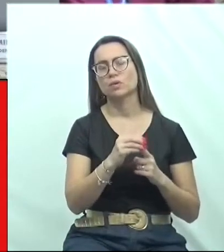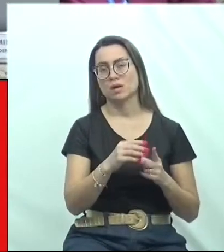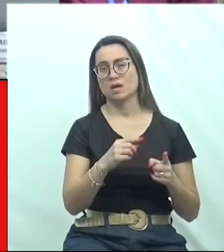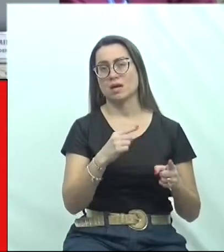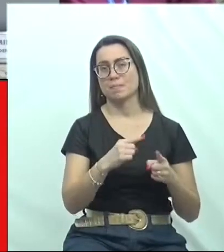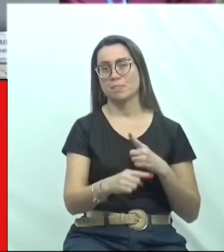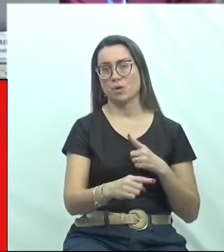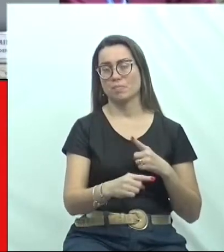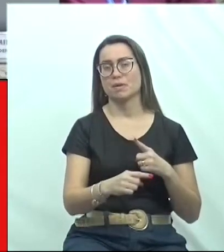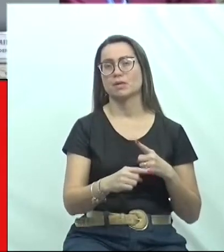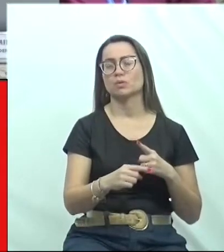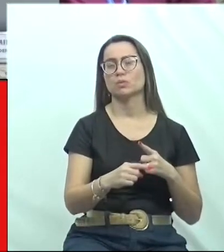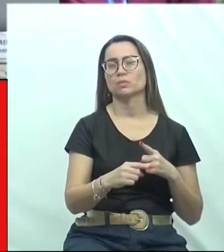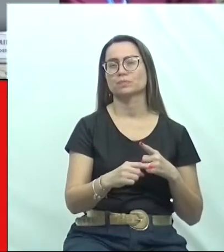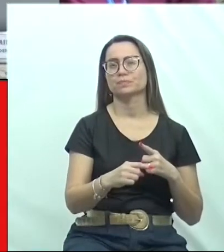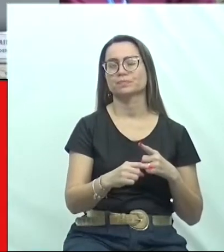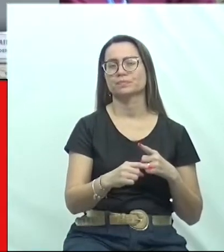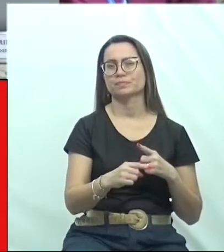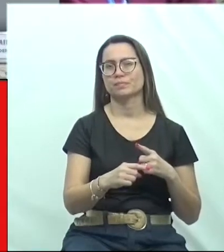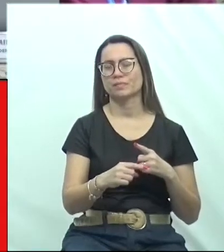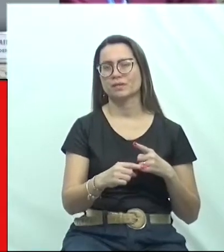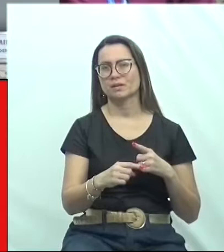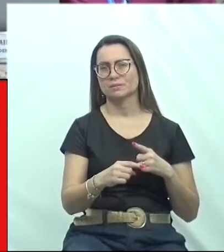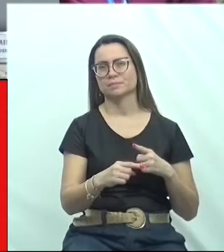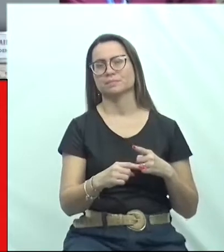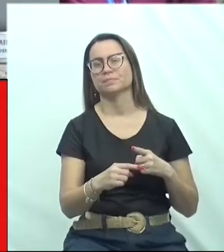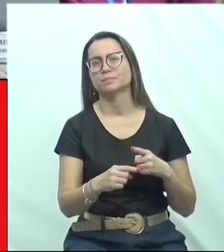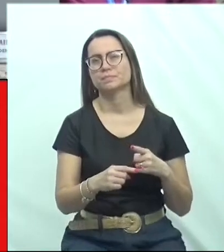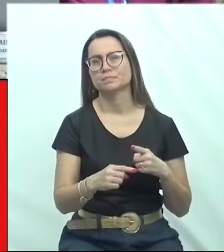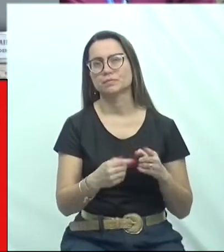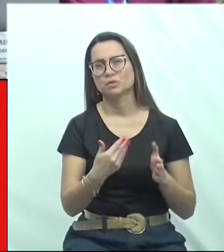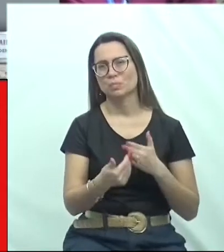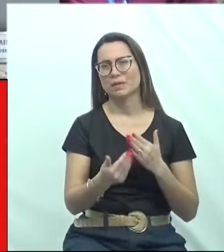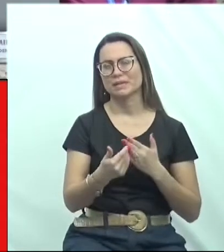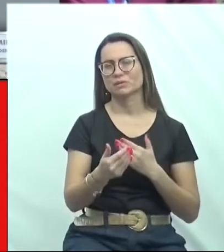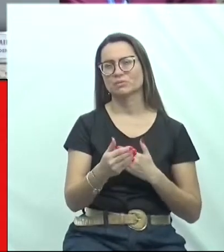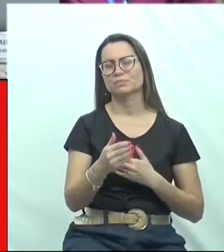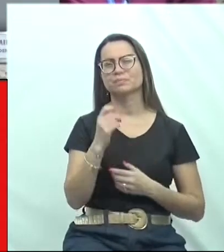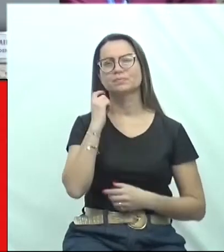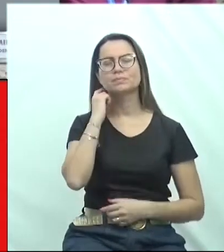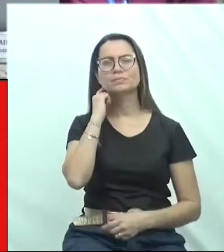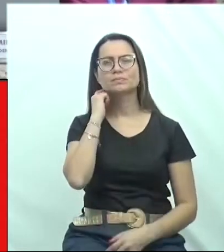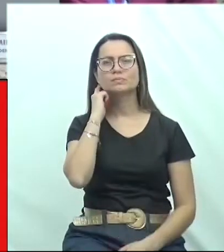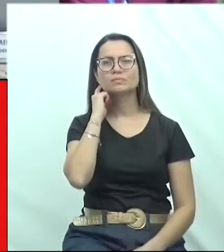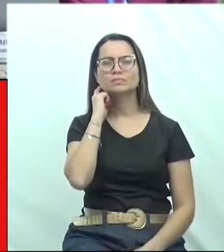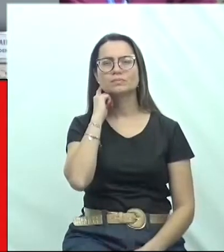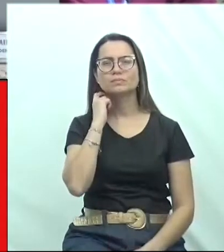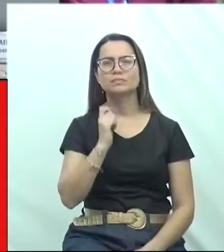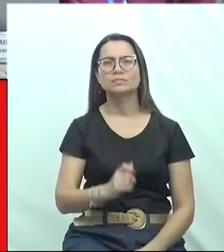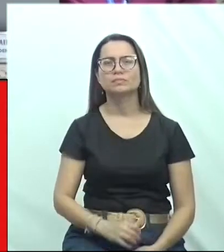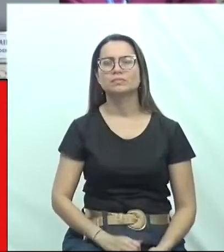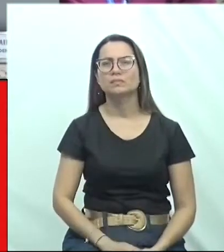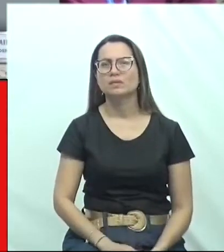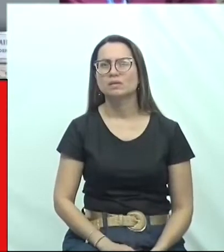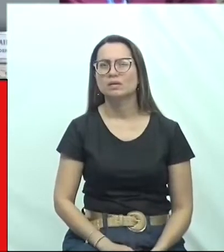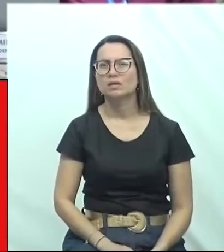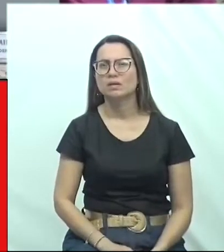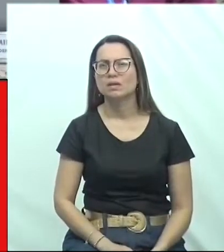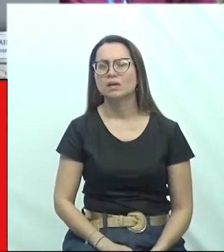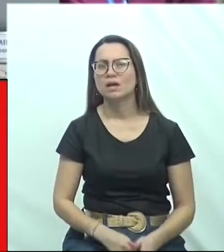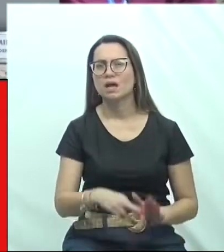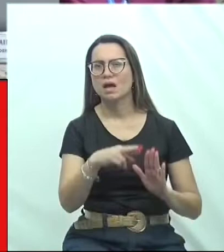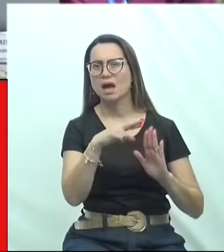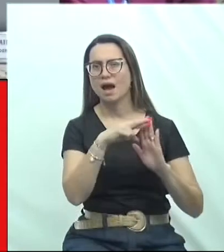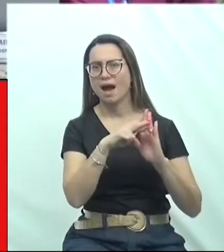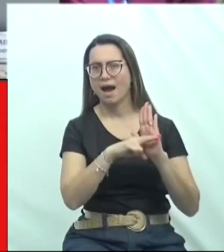hidrômetro, inclusive na instalação predial, que influencie nas condições meteorológicas do equipamento. Isso é a resolução